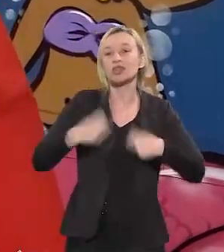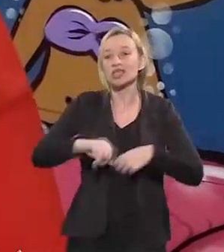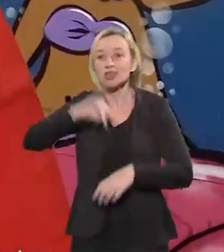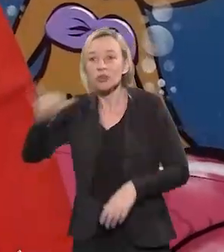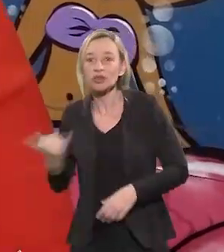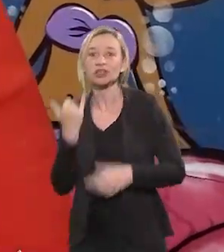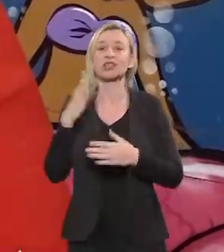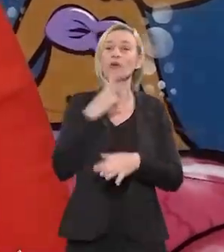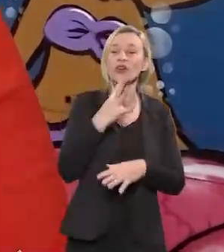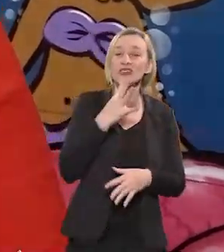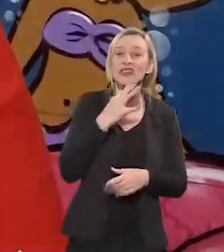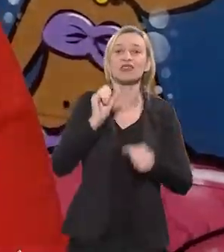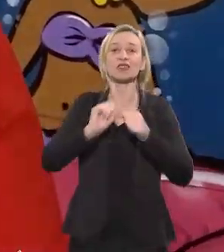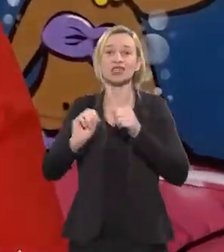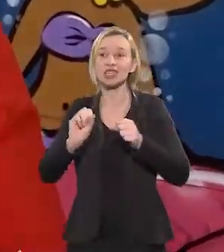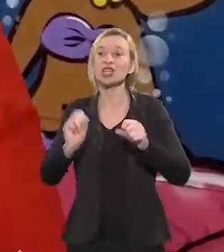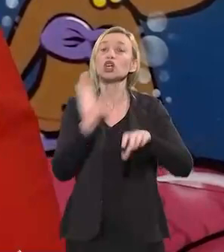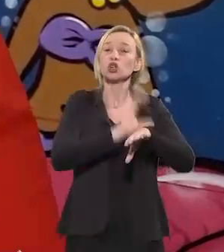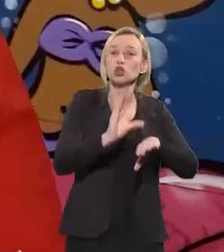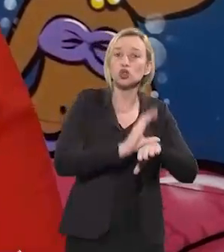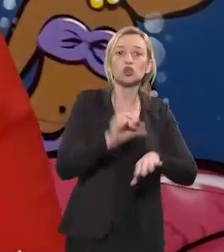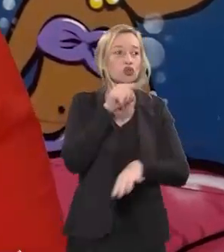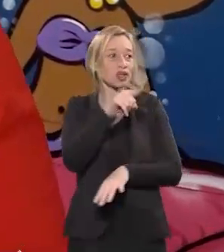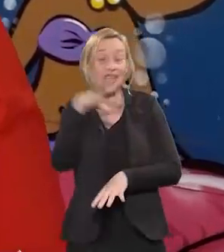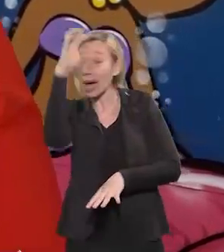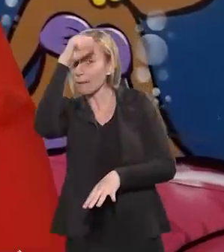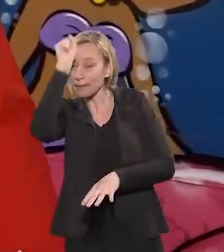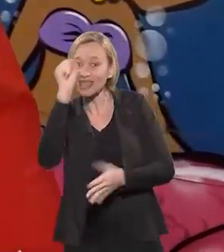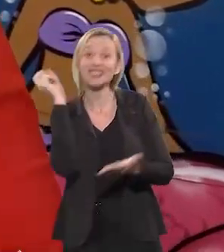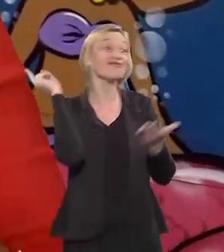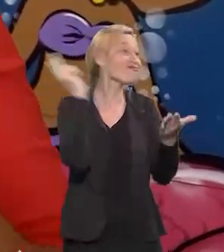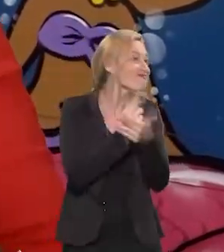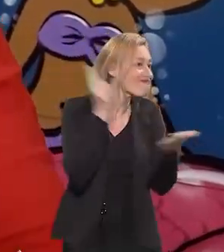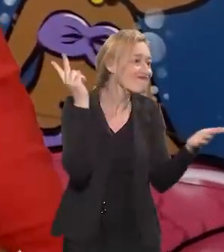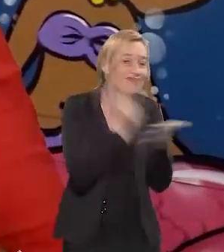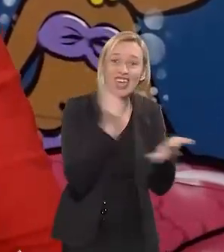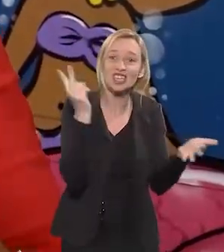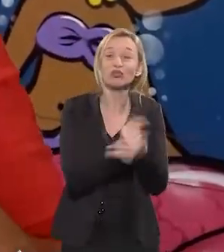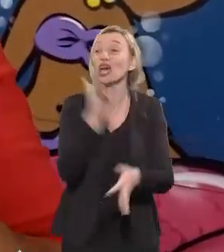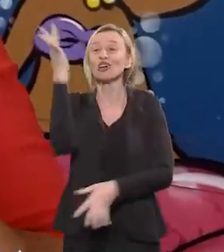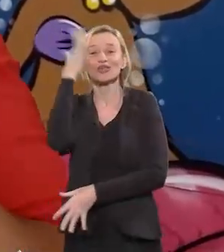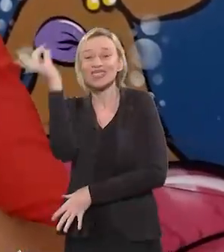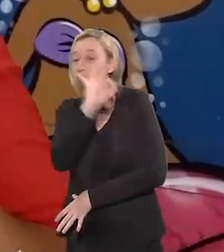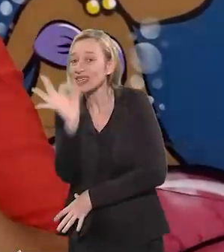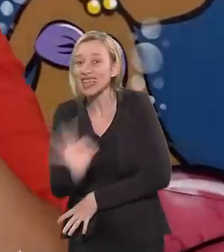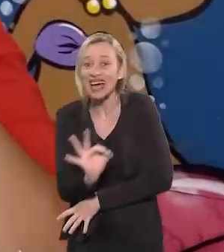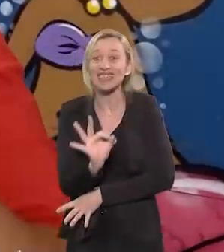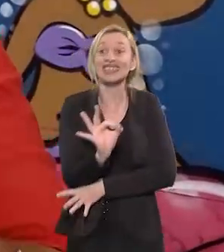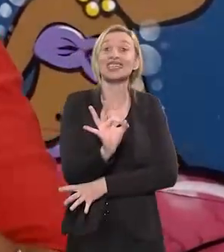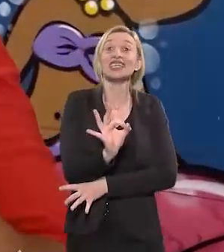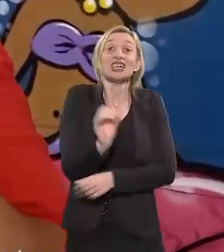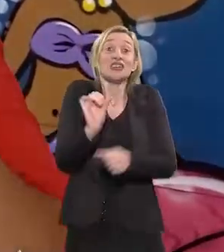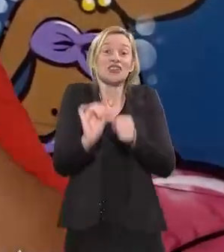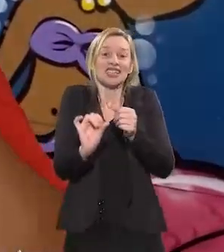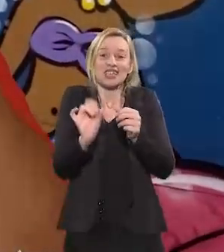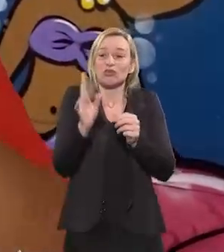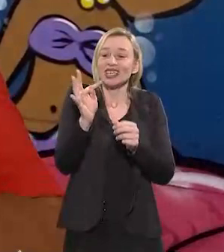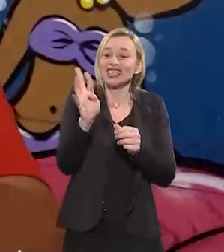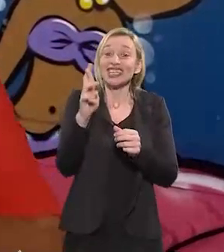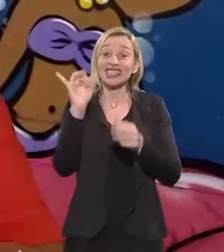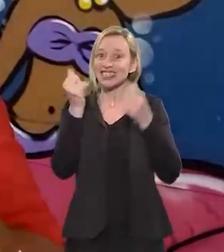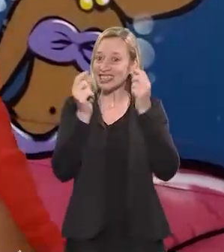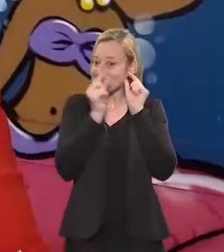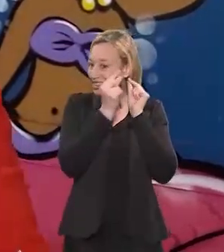ter a oportunidade de conhecer, de poder fazer os cursos. Você aprende mesmo, eu não sabia nada, nem fazer